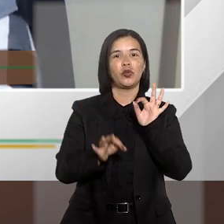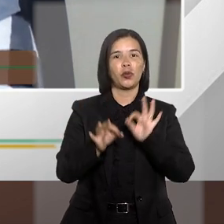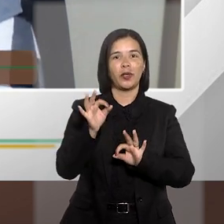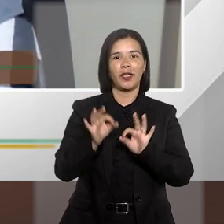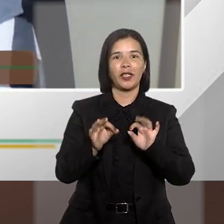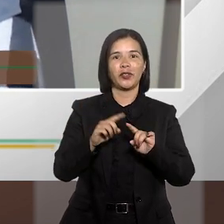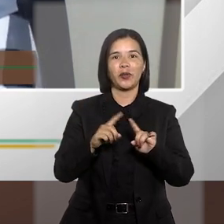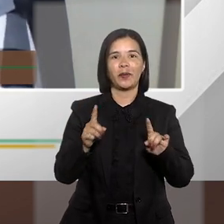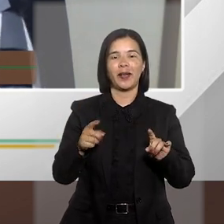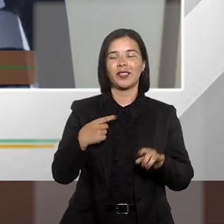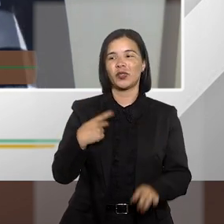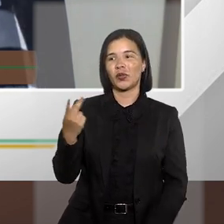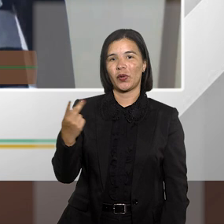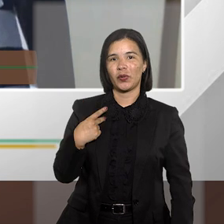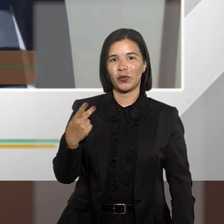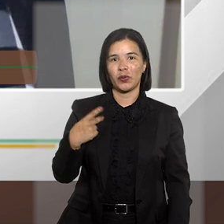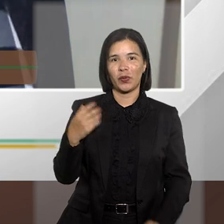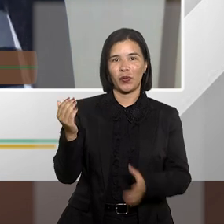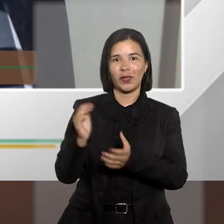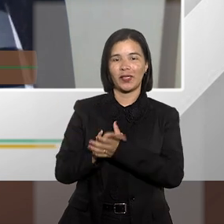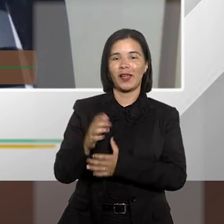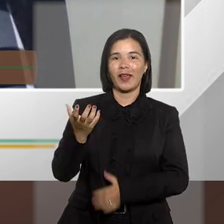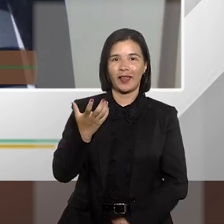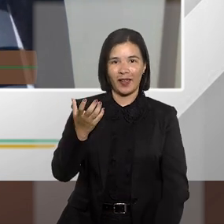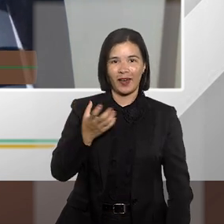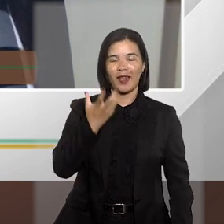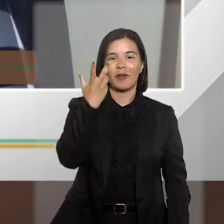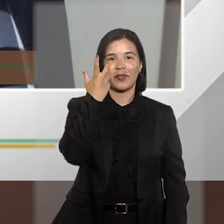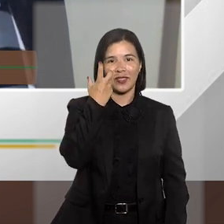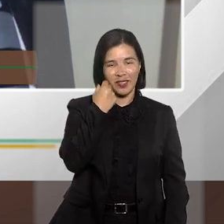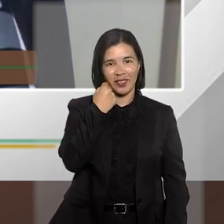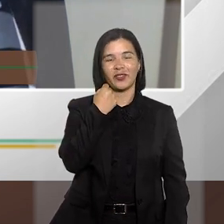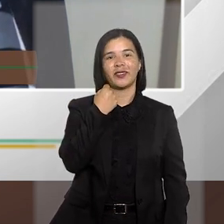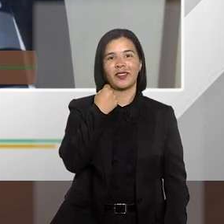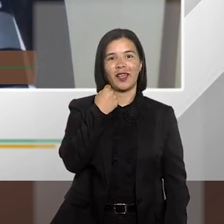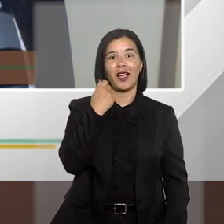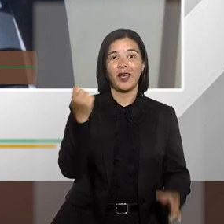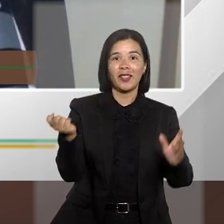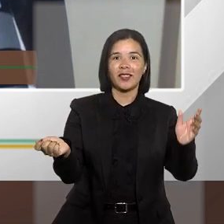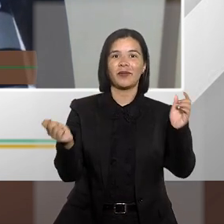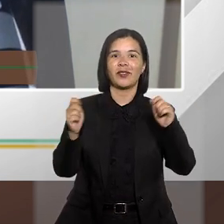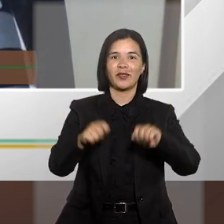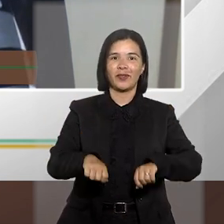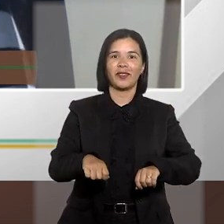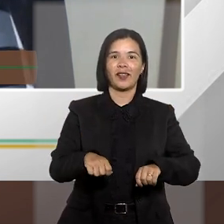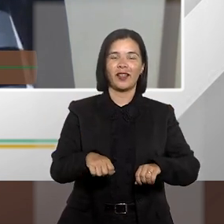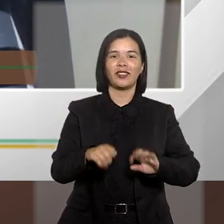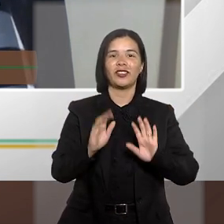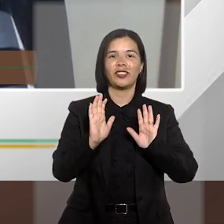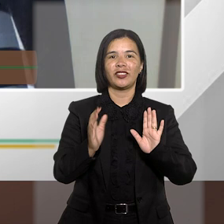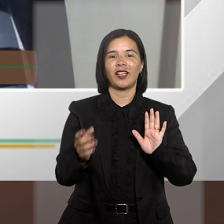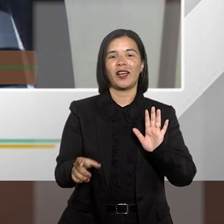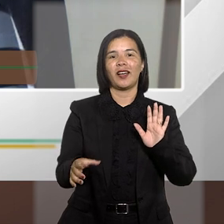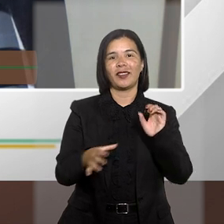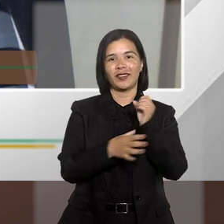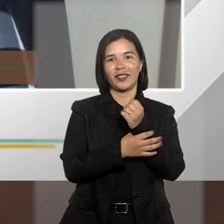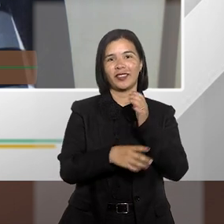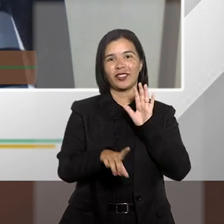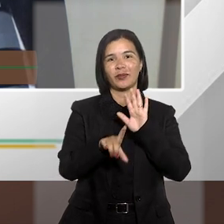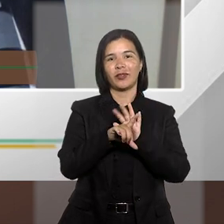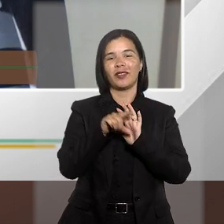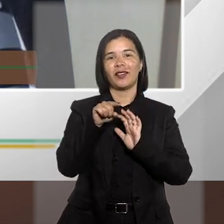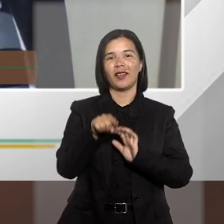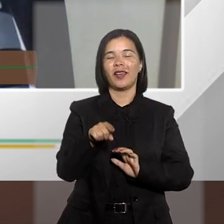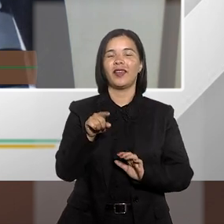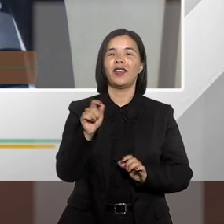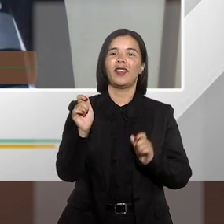até porque eu e minha companheira, a gente tem pretensão de adotar uma criança. Então, ter essa possibilidade de reconhecer, ter esse nosso direito reconhecido para